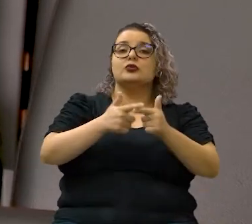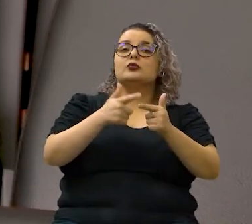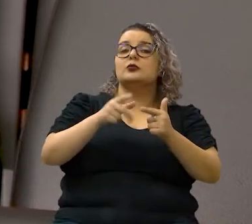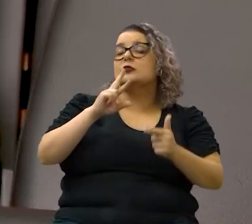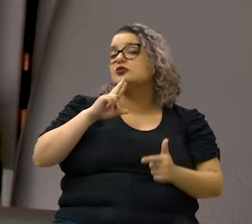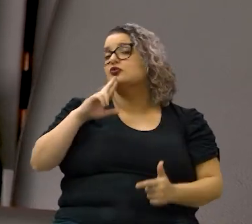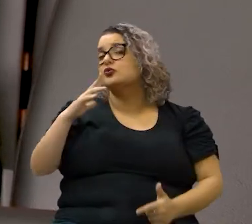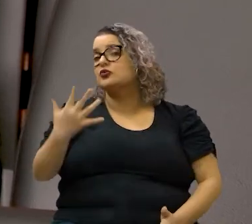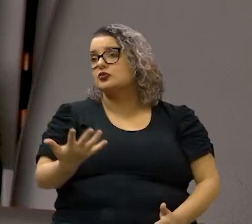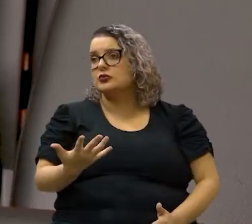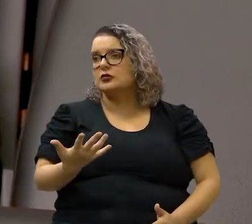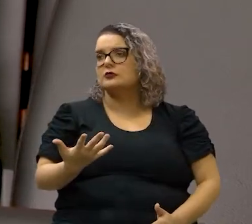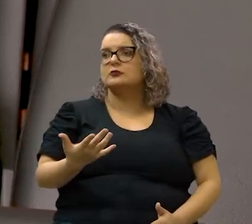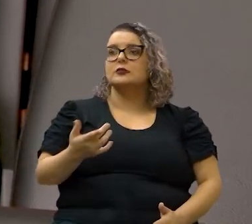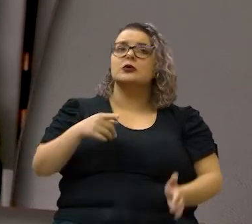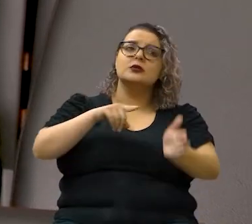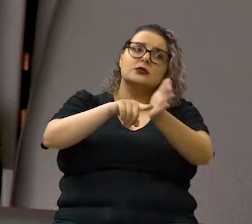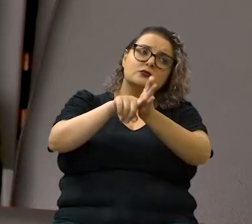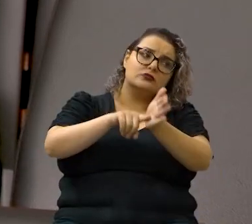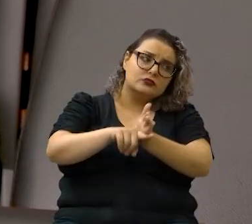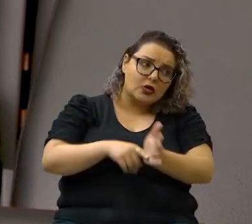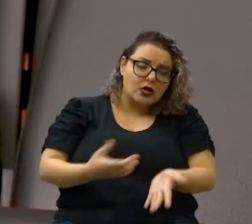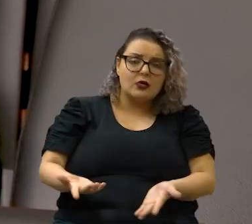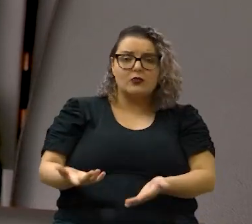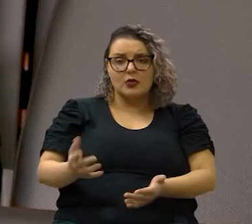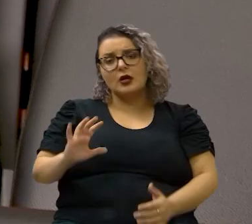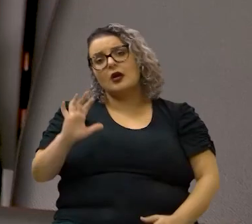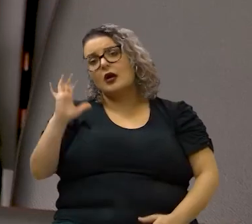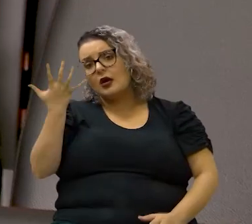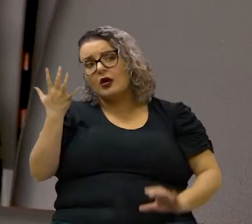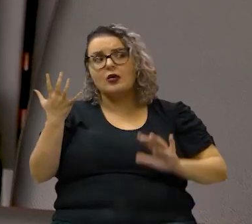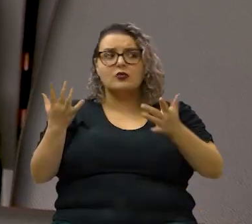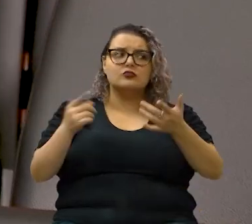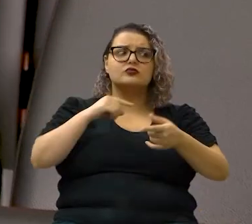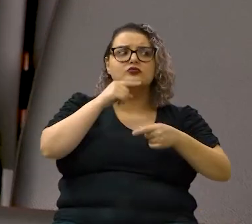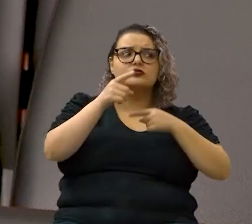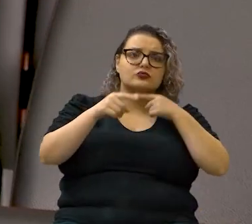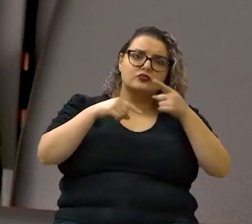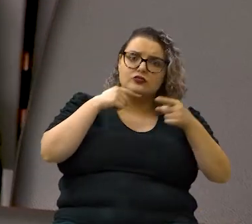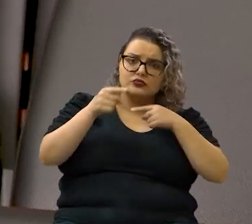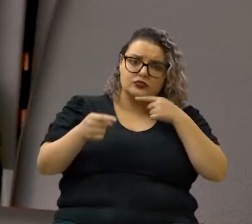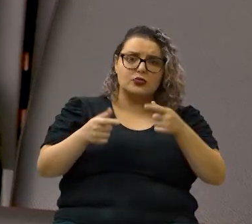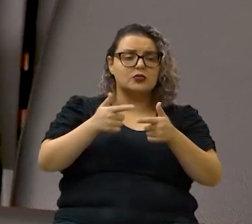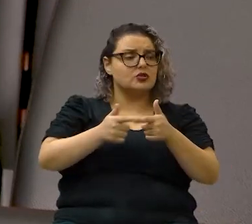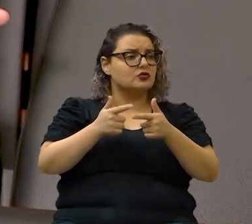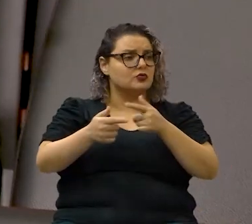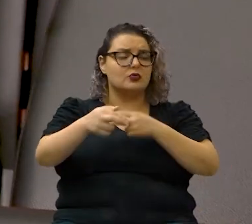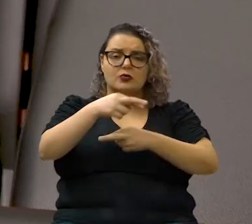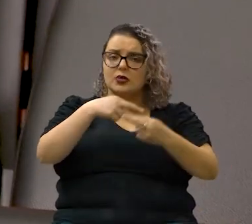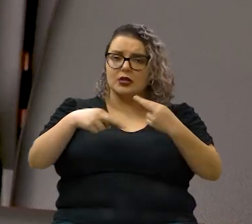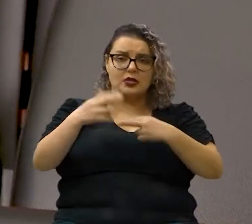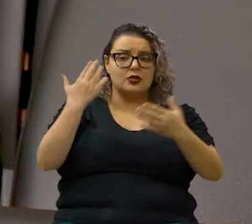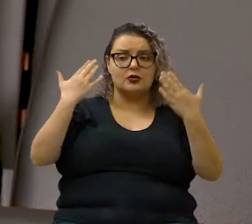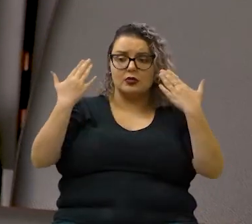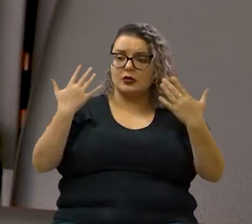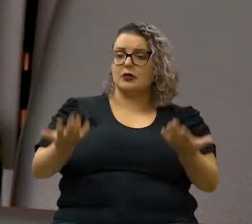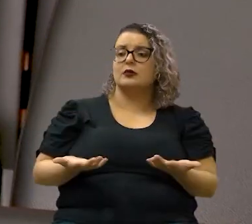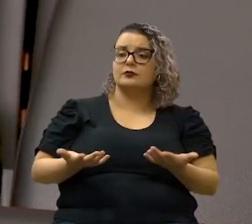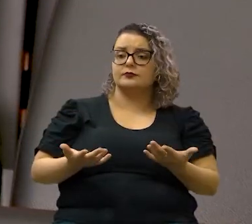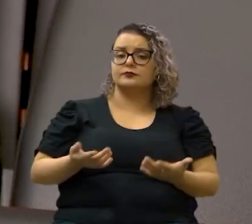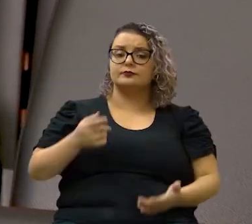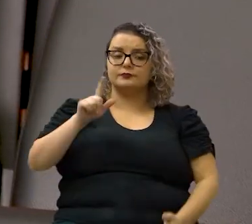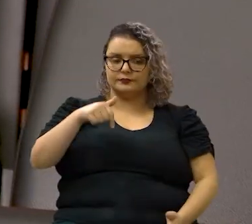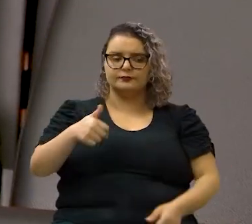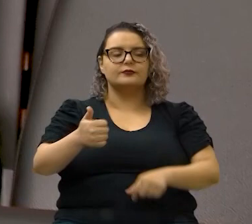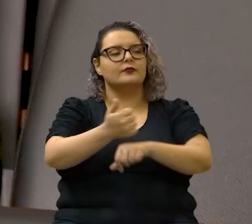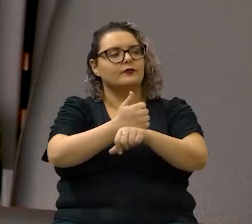solução de problemas e de questões que muitas vezes surgem a partir de problemas relacionados à psicologia.